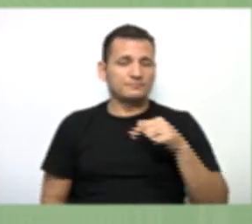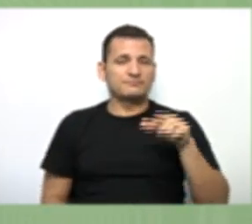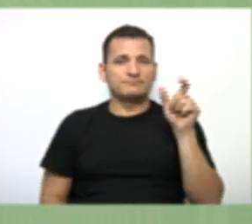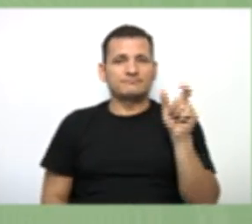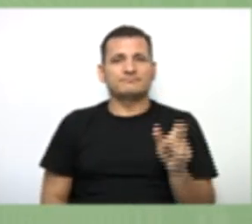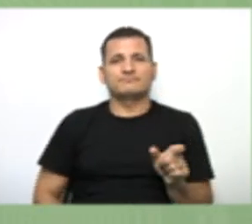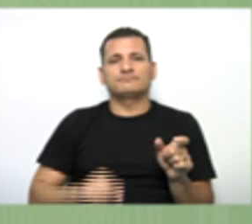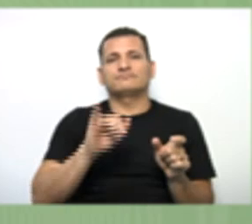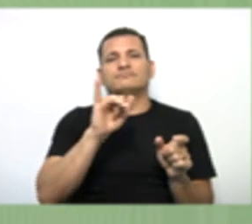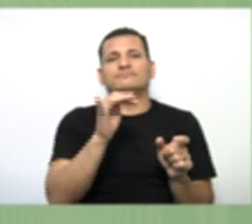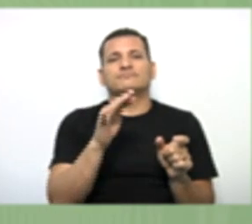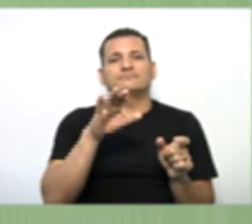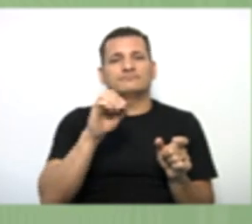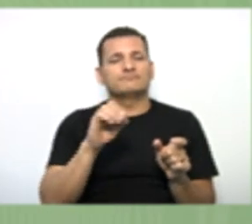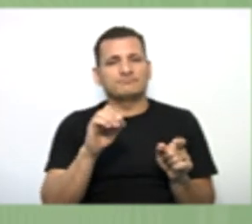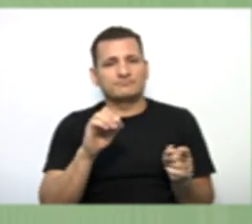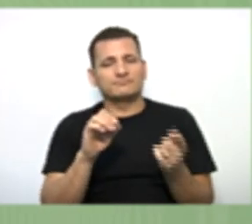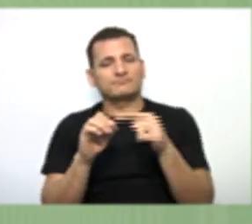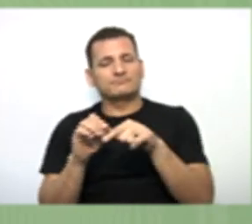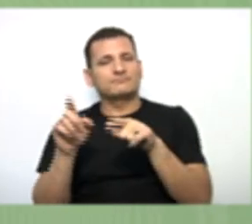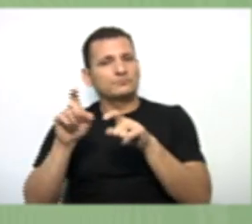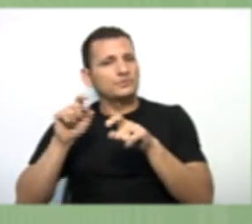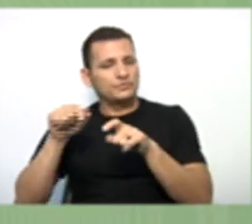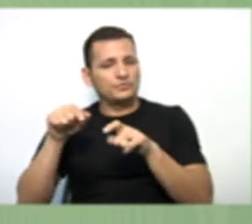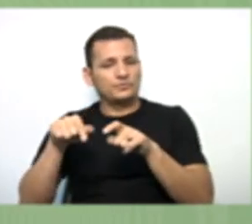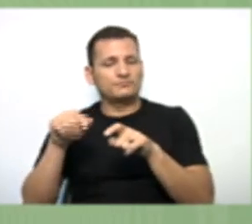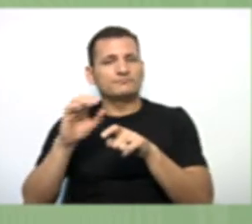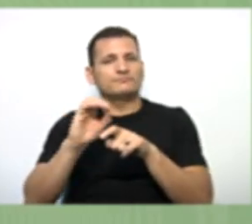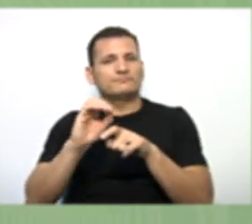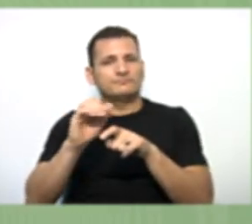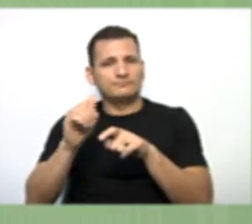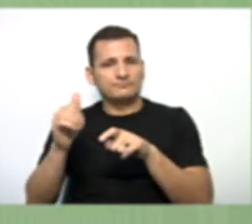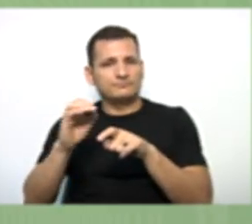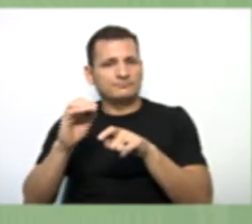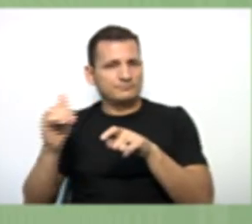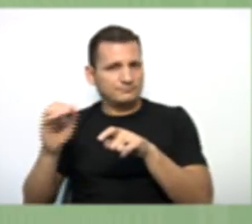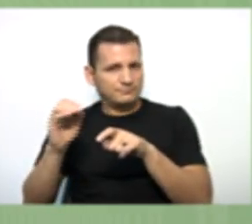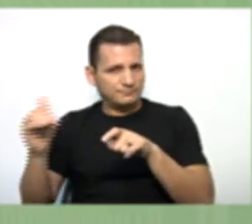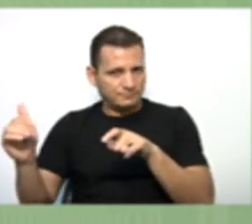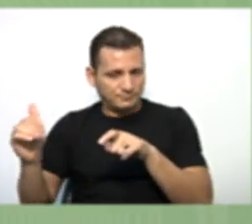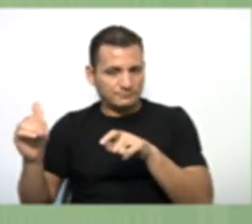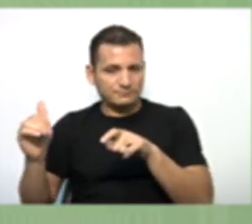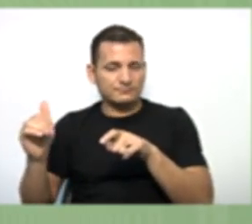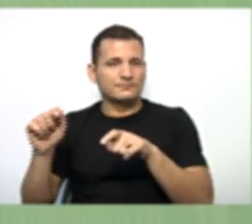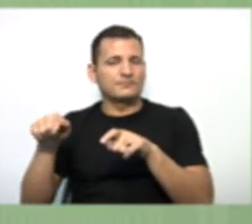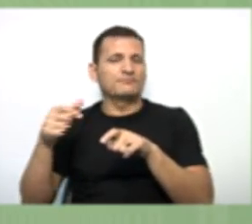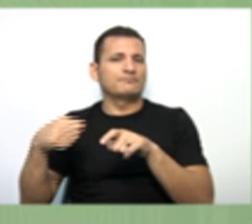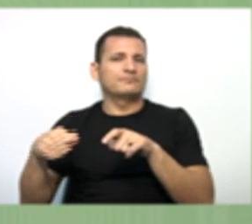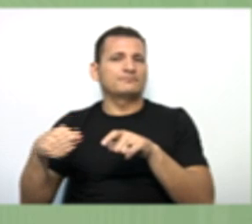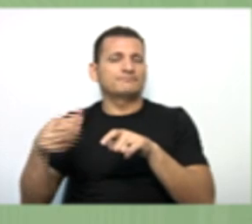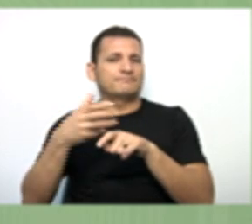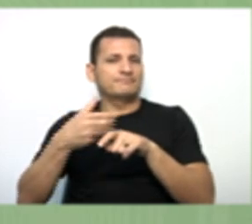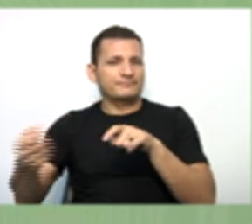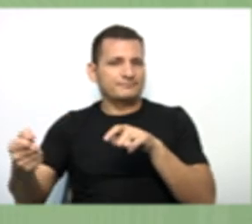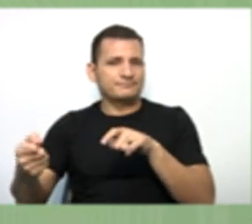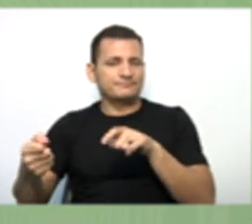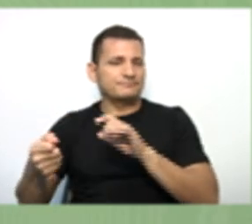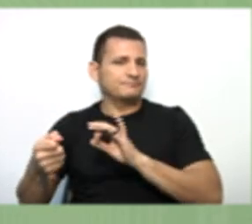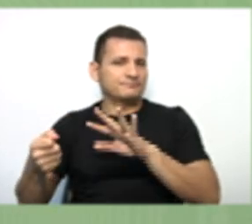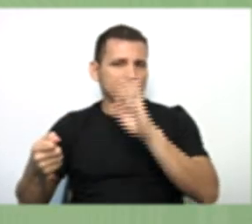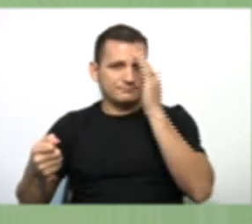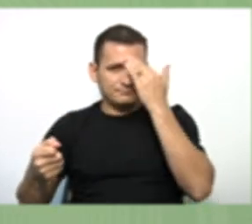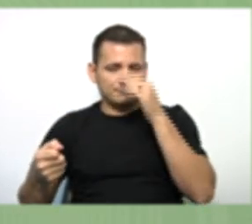melhor escrever isso. Para o computador, ele precisa receber isso, né? Ele só